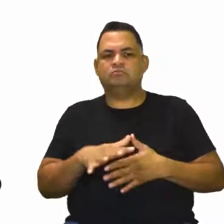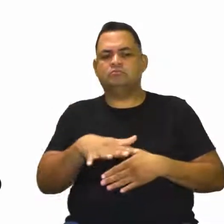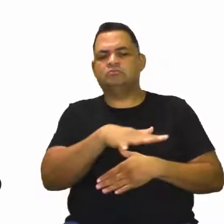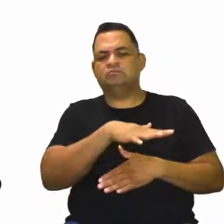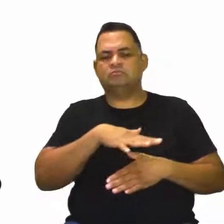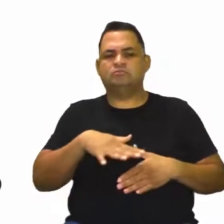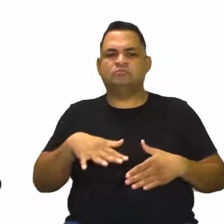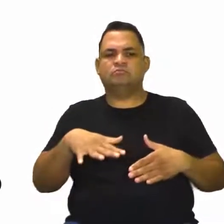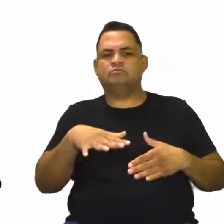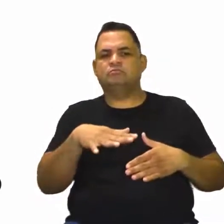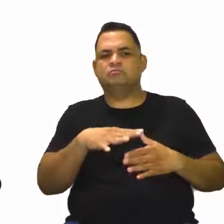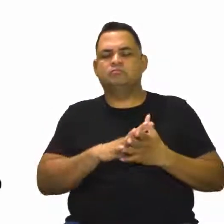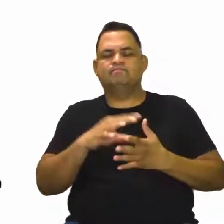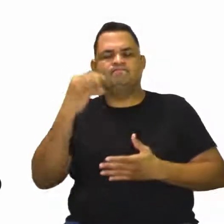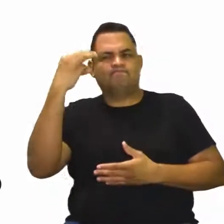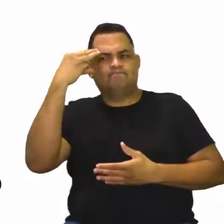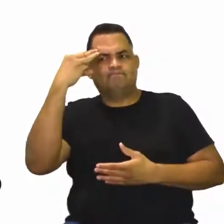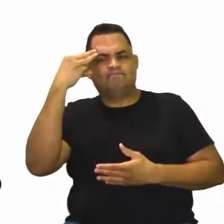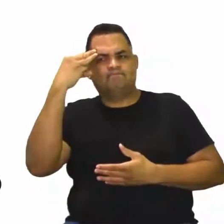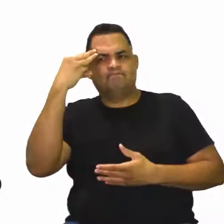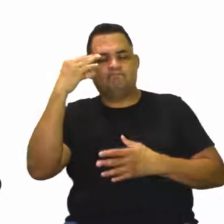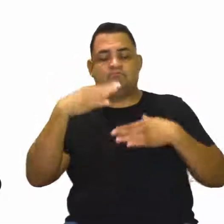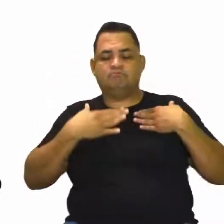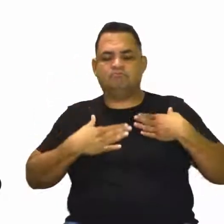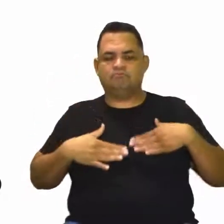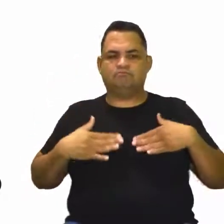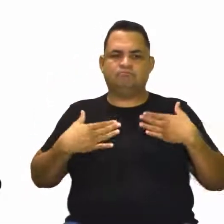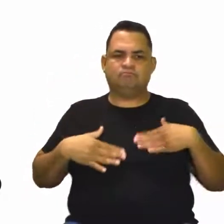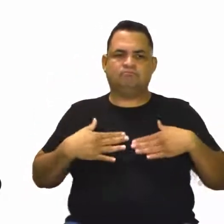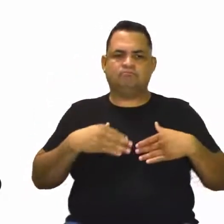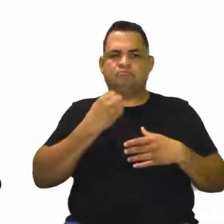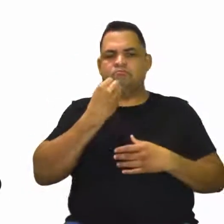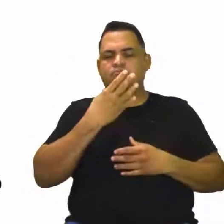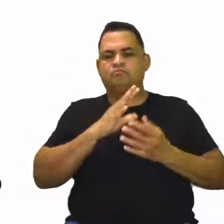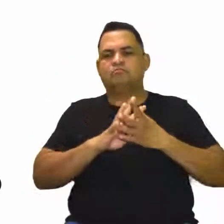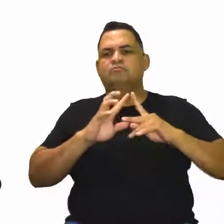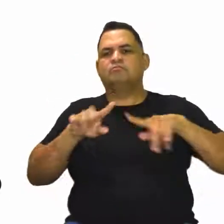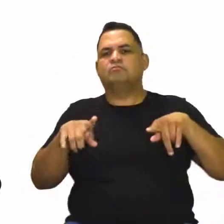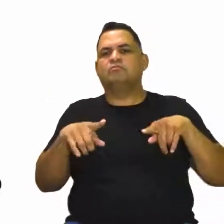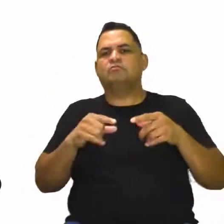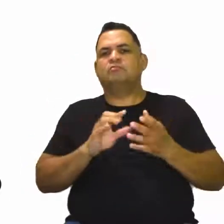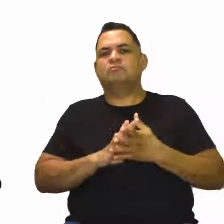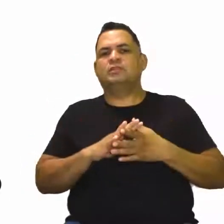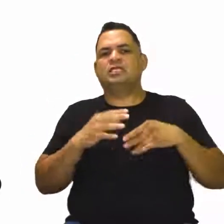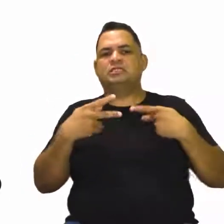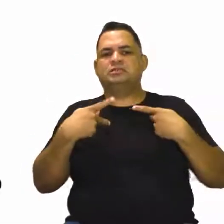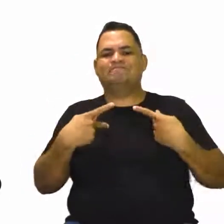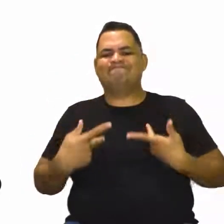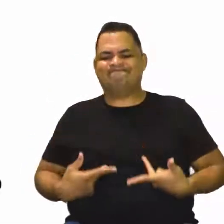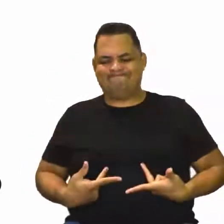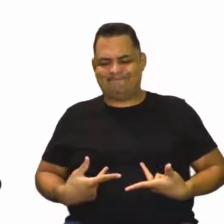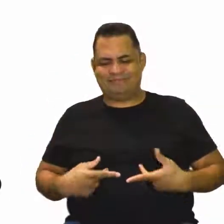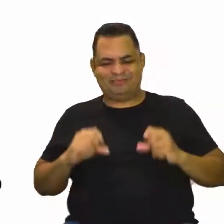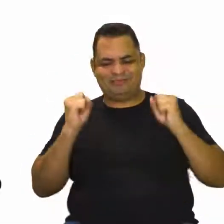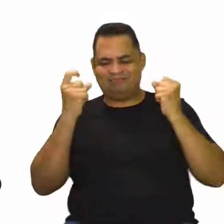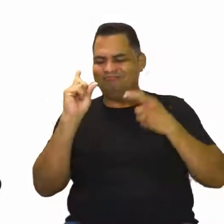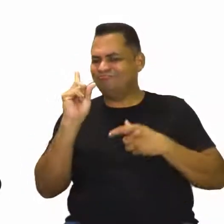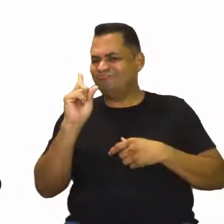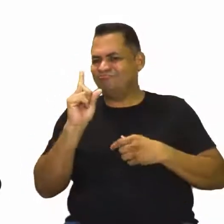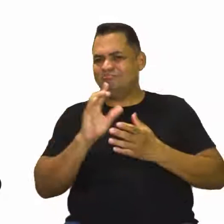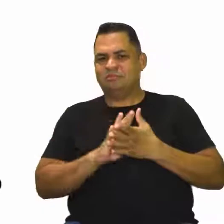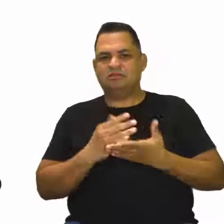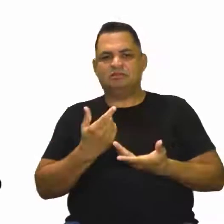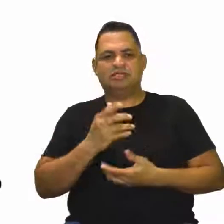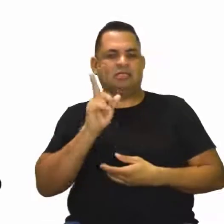dimensão mental tranquila, boa, mas às vezes a minha parte física não está tão ideal assim. Então, significa que tem